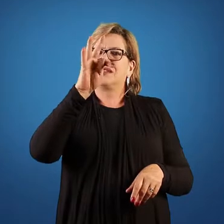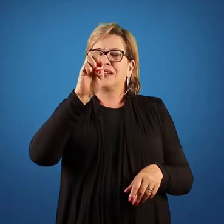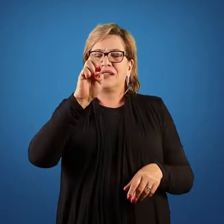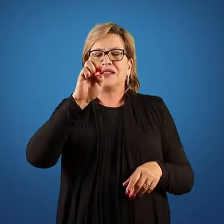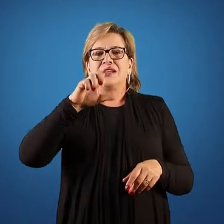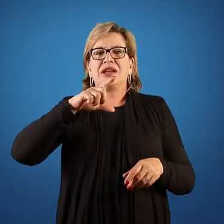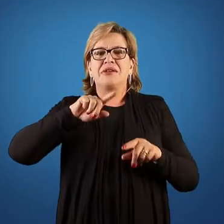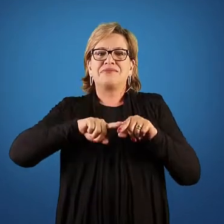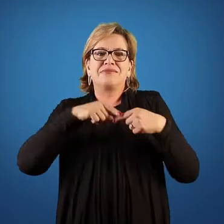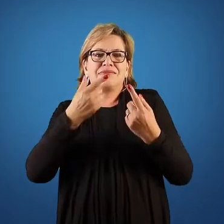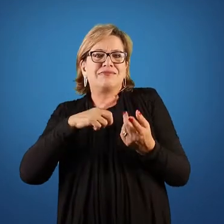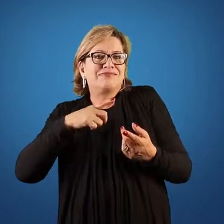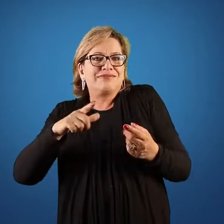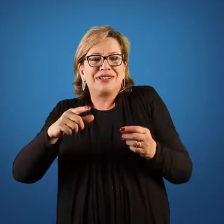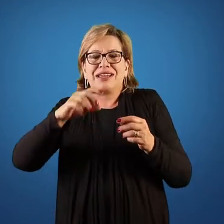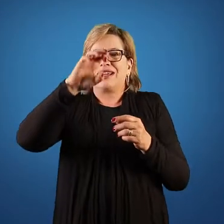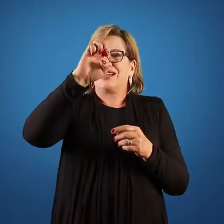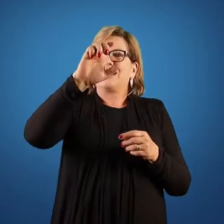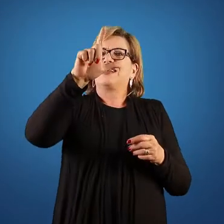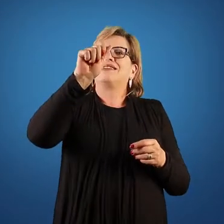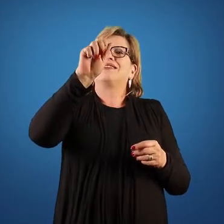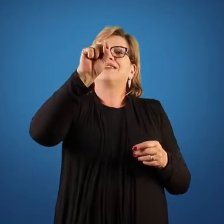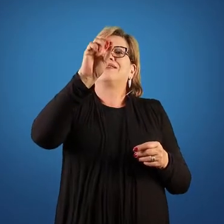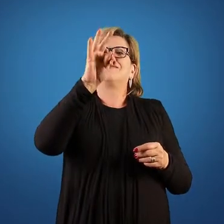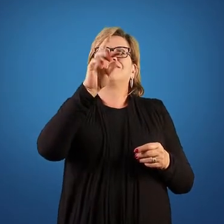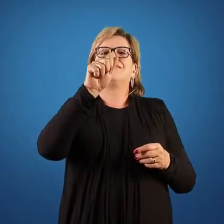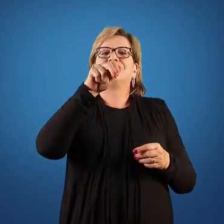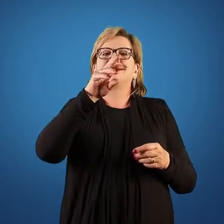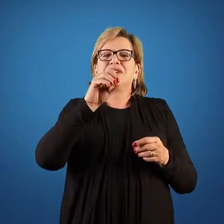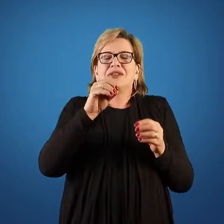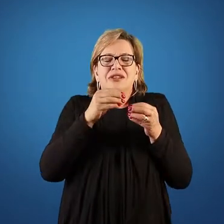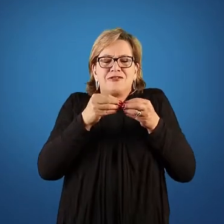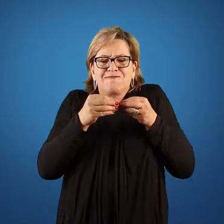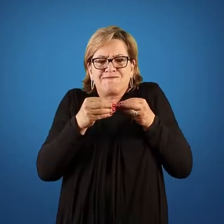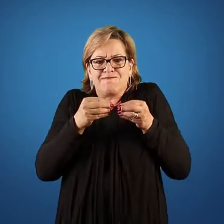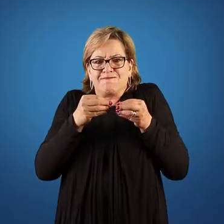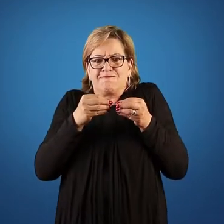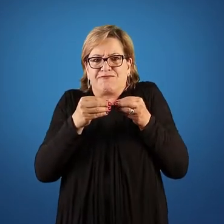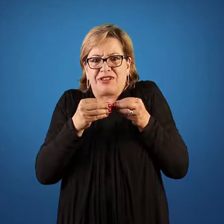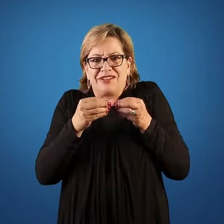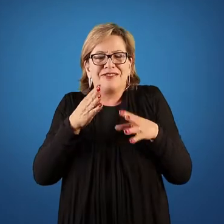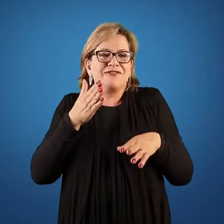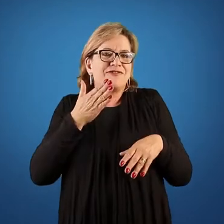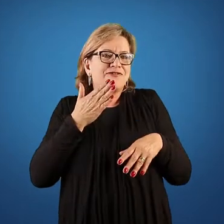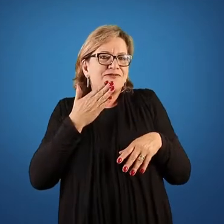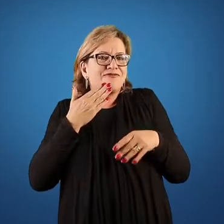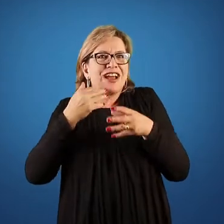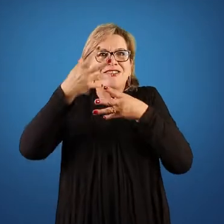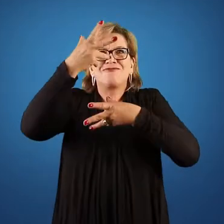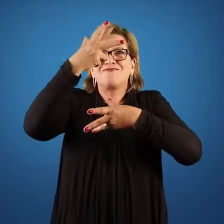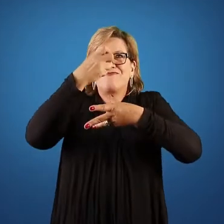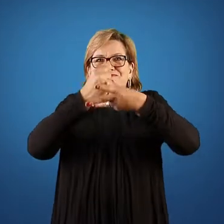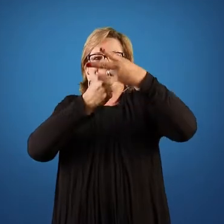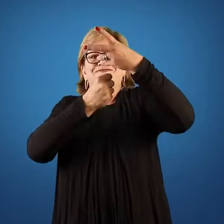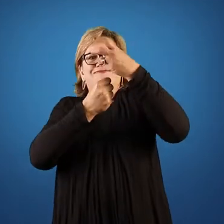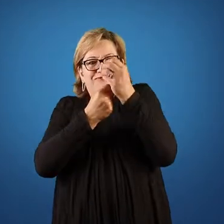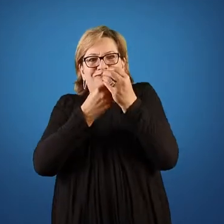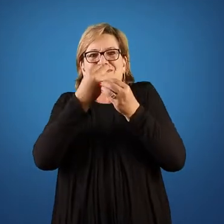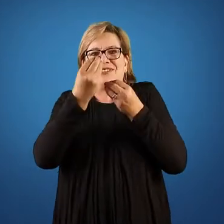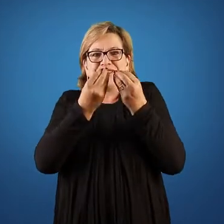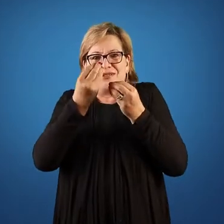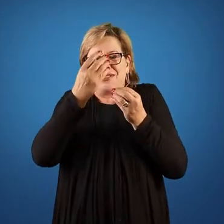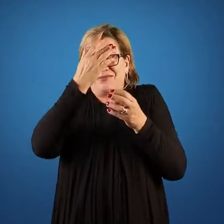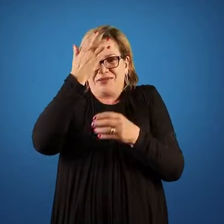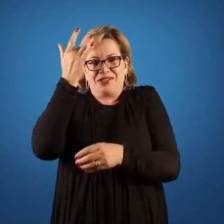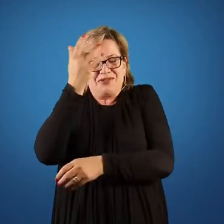apenas poliamida. Ele é um tecido menos elástico, fica mais fácil subir, né, para os